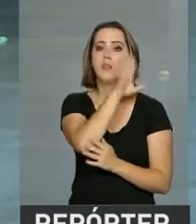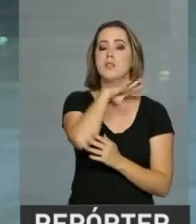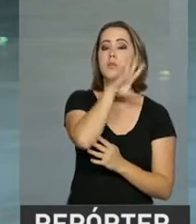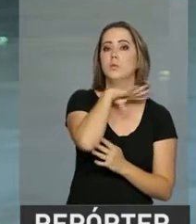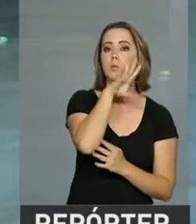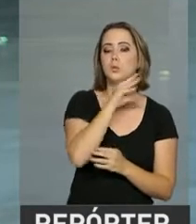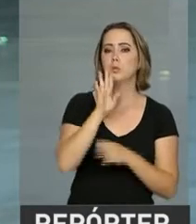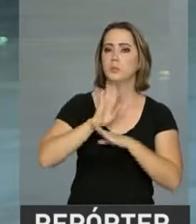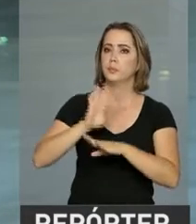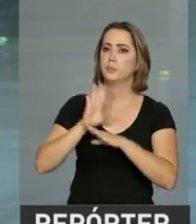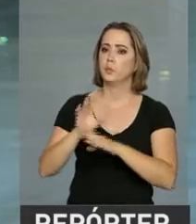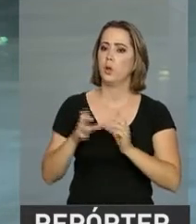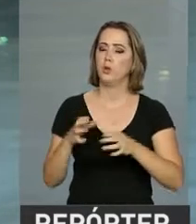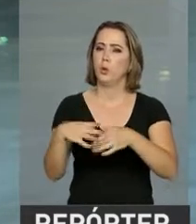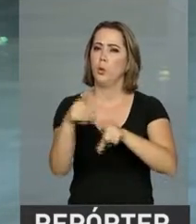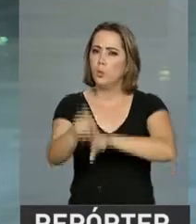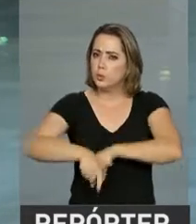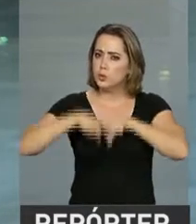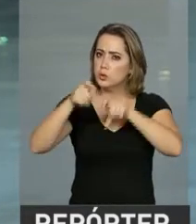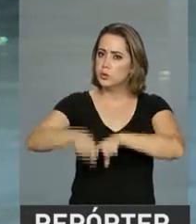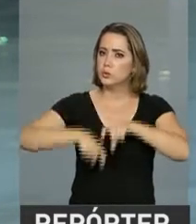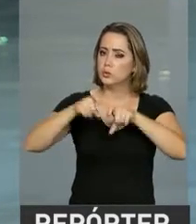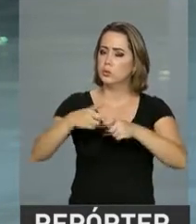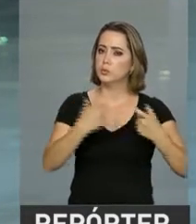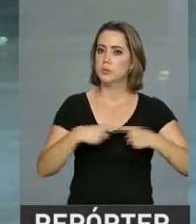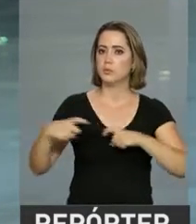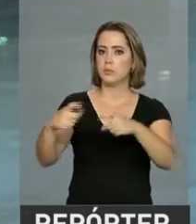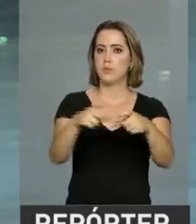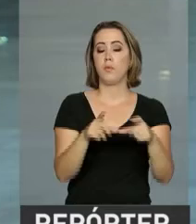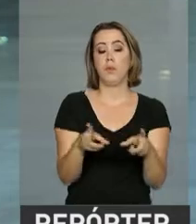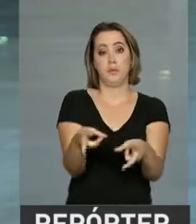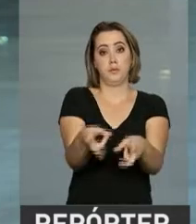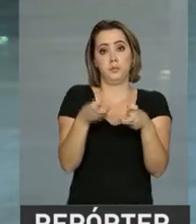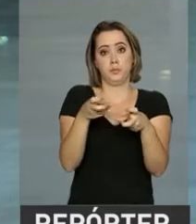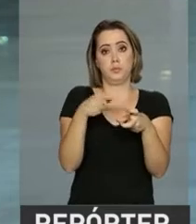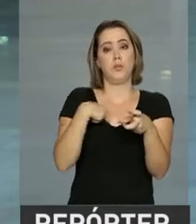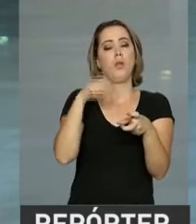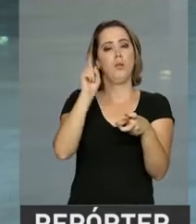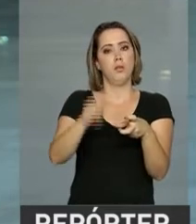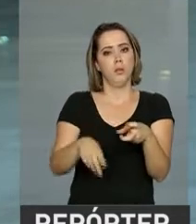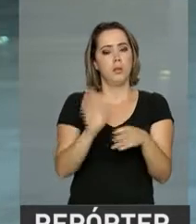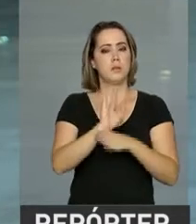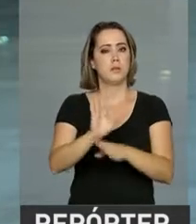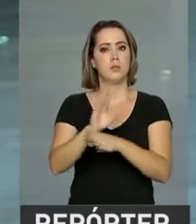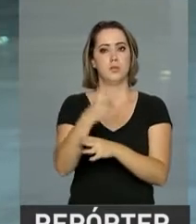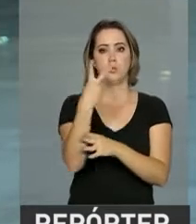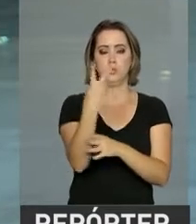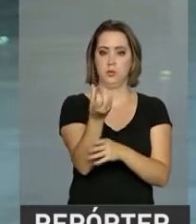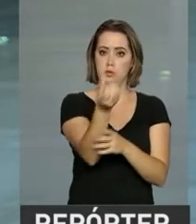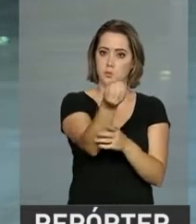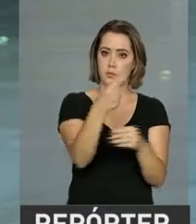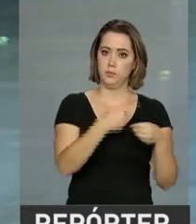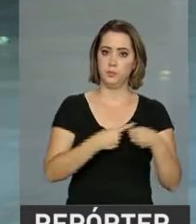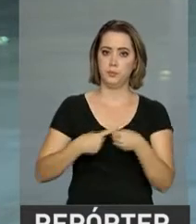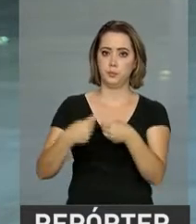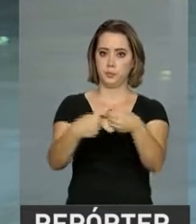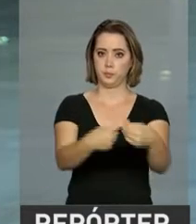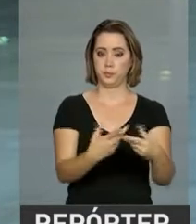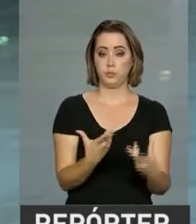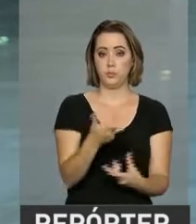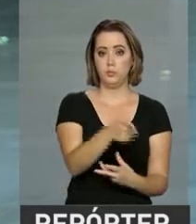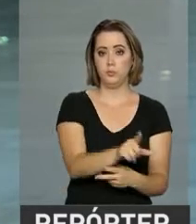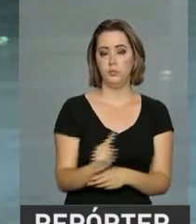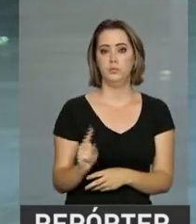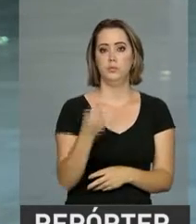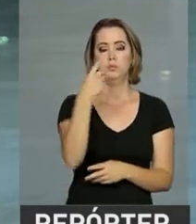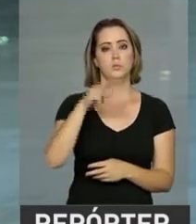beneficiando pequenos produtores da região a expectativa é que sejam beneficiados produtores de 26 municípios outros